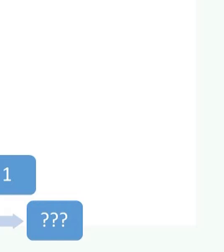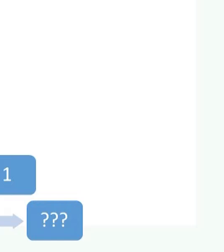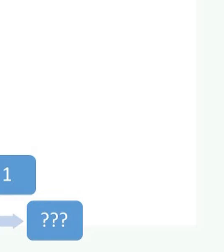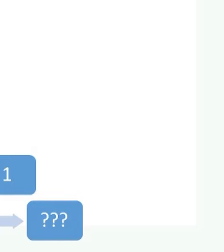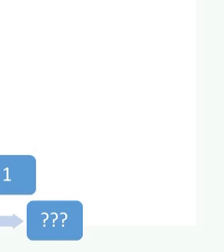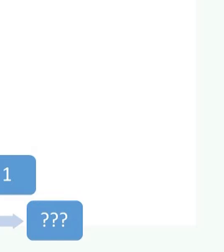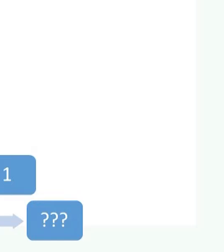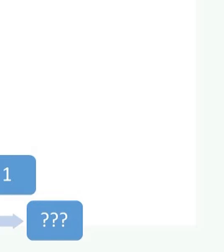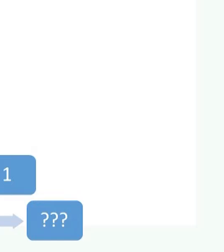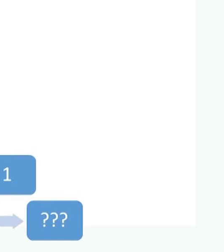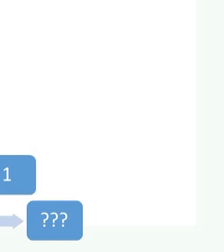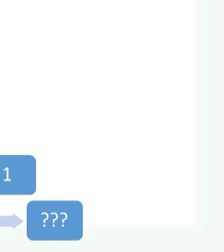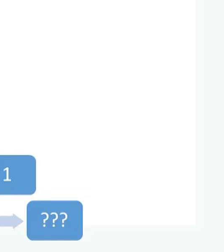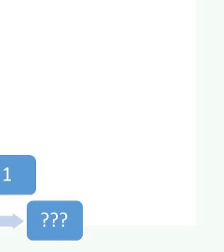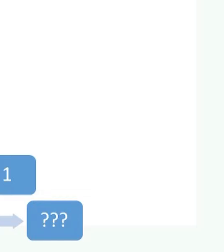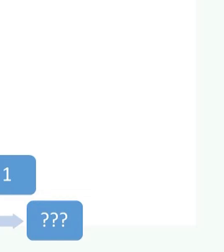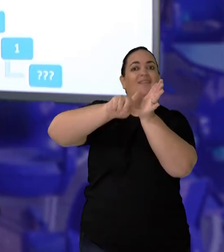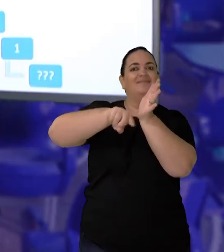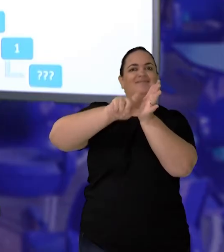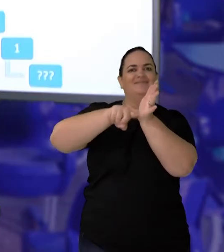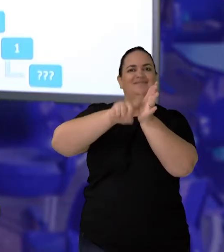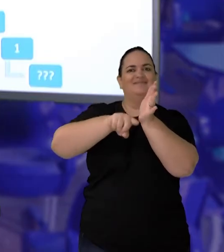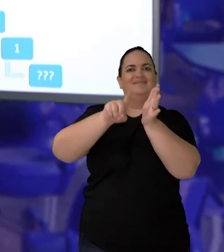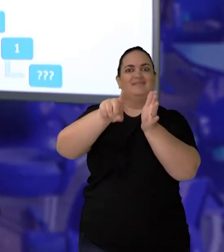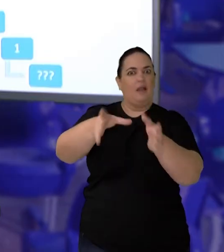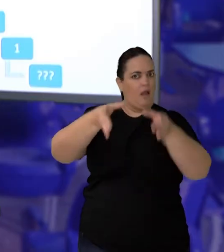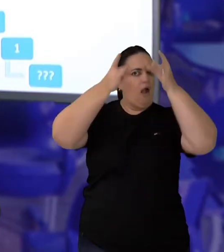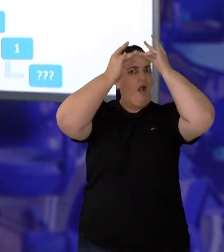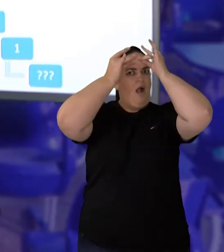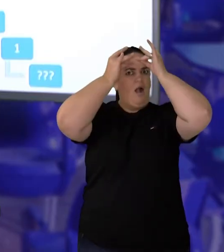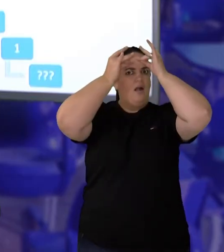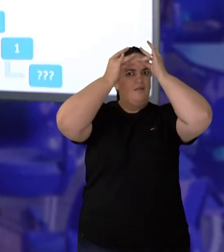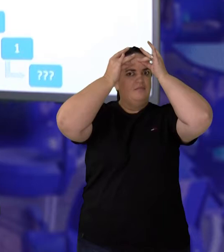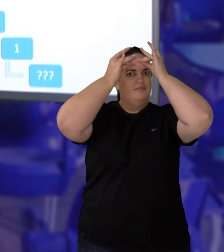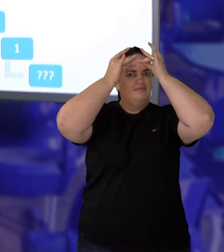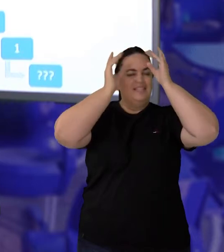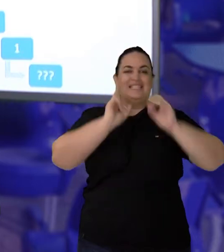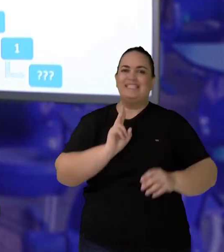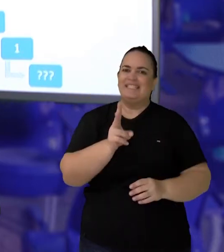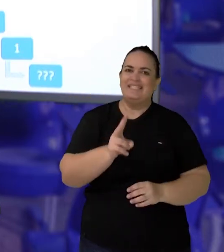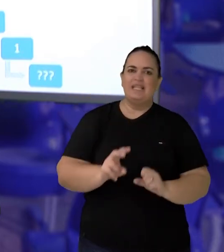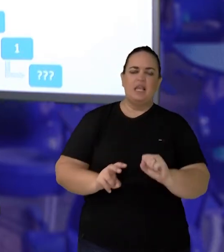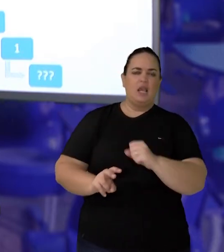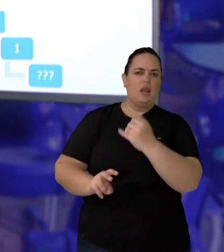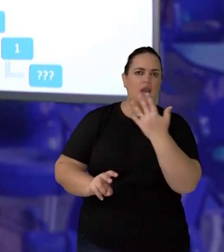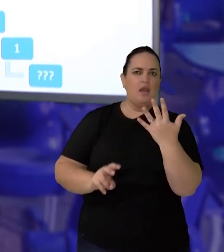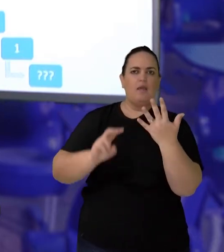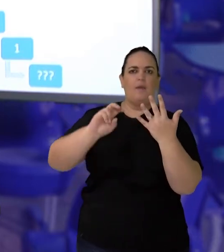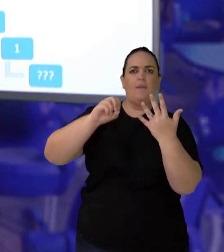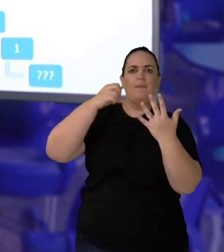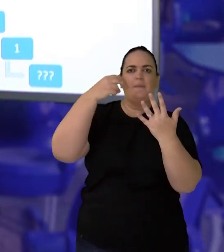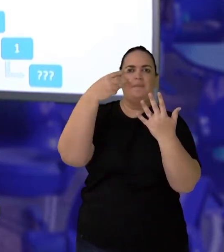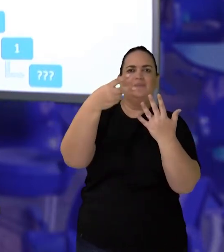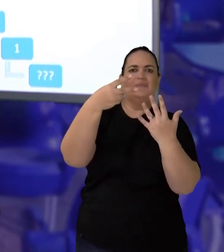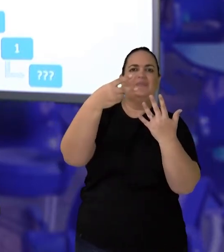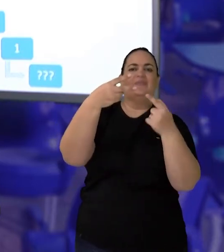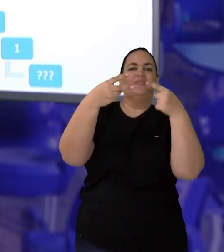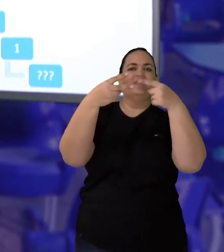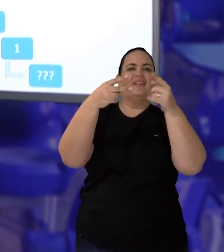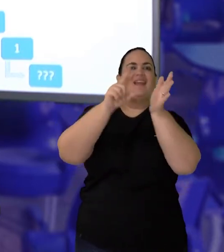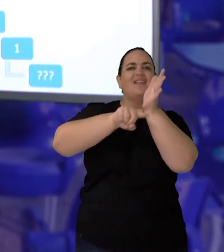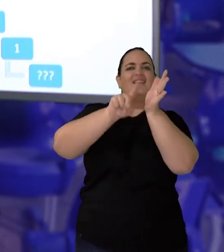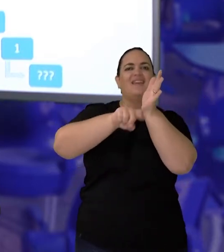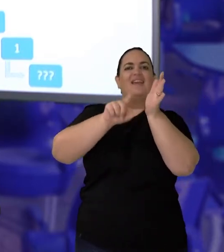expoente negativo, tudo bem? E olha, guardem bem isso, que potências de expoente negativo são